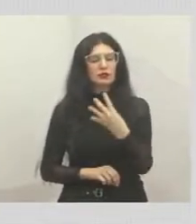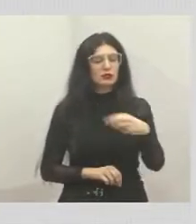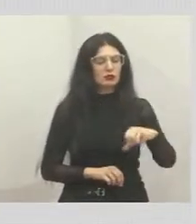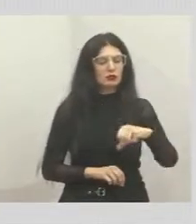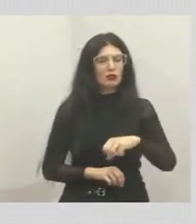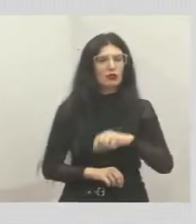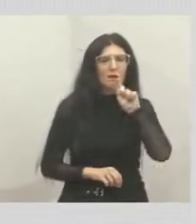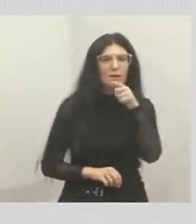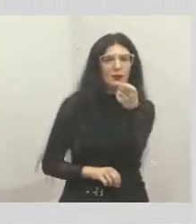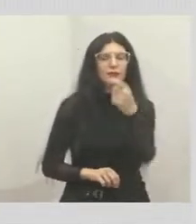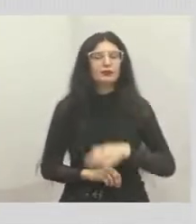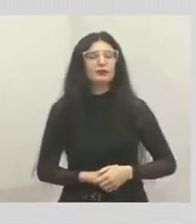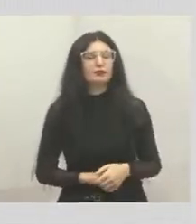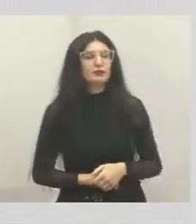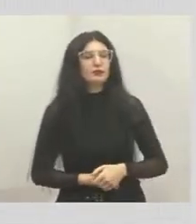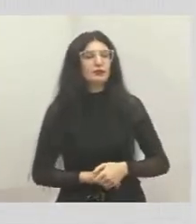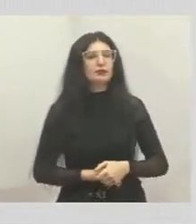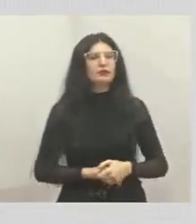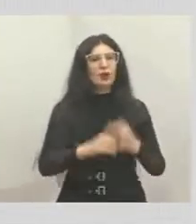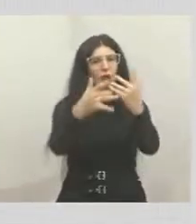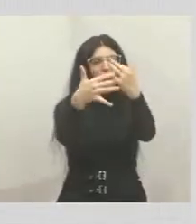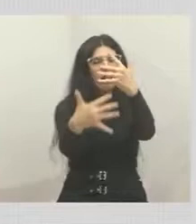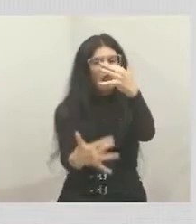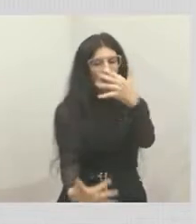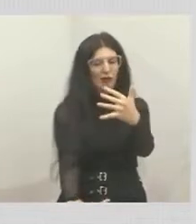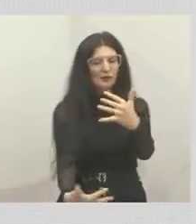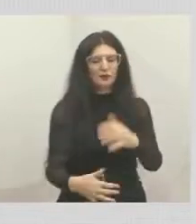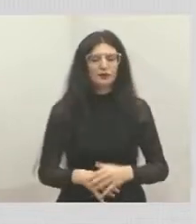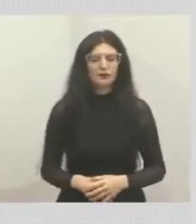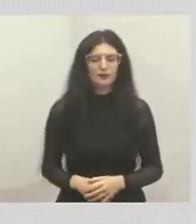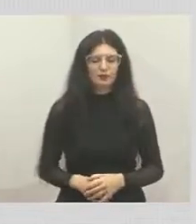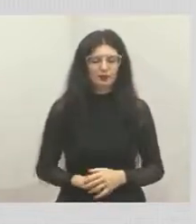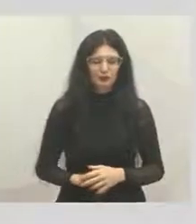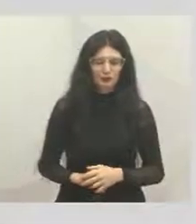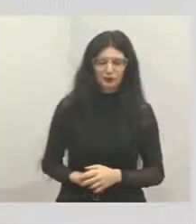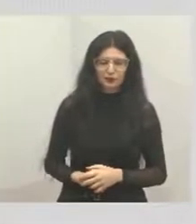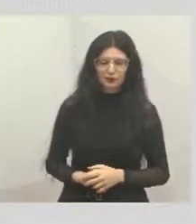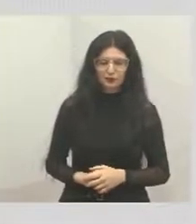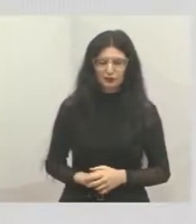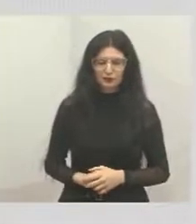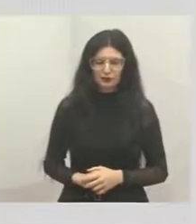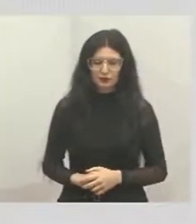Agora vamos detalhar um pouquinho as receitas do município.